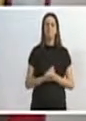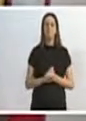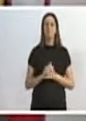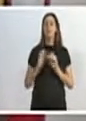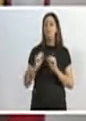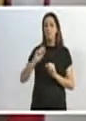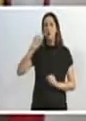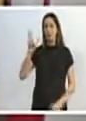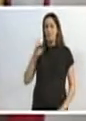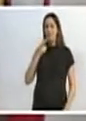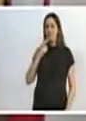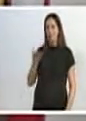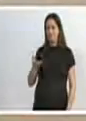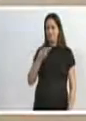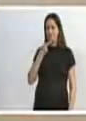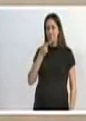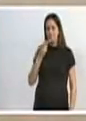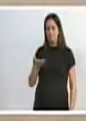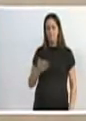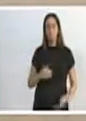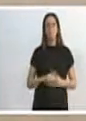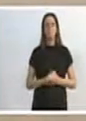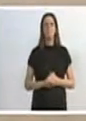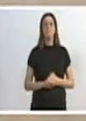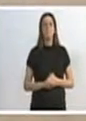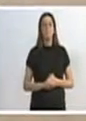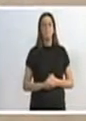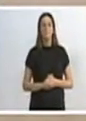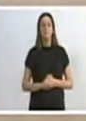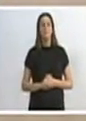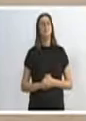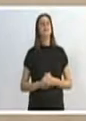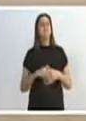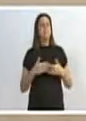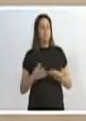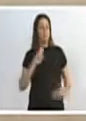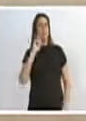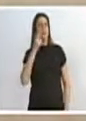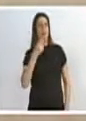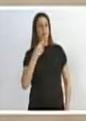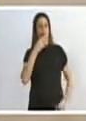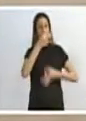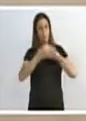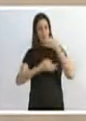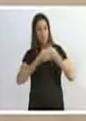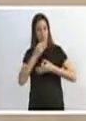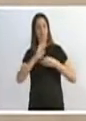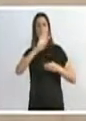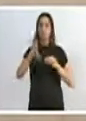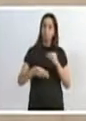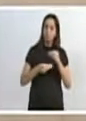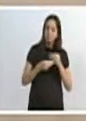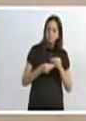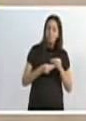Helenice, se for possível. Ouvimos em a parte a vereadora Helenice Luqueta e logo após a parte da vereadora Helenice, Vossa Excelência